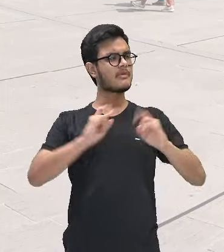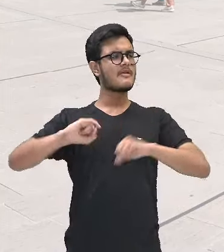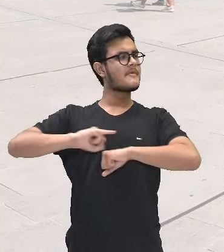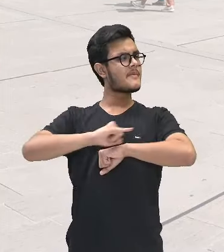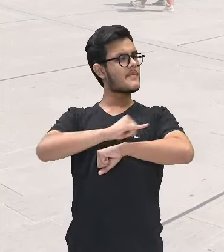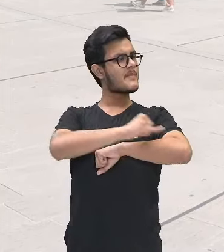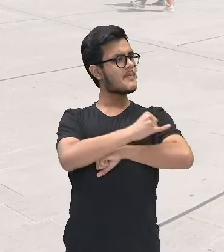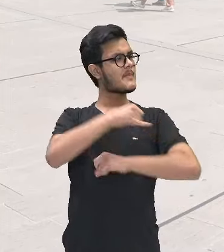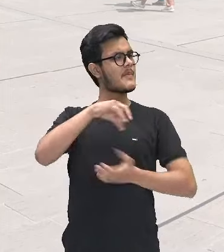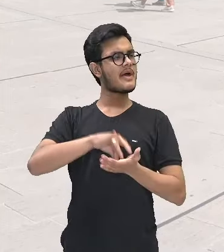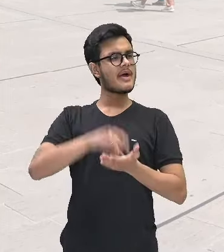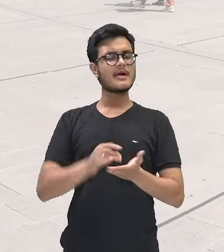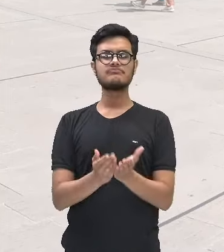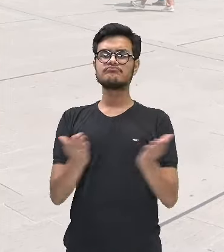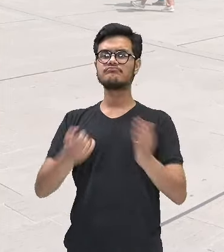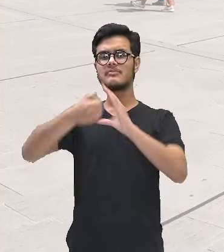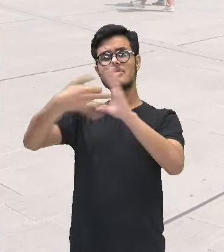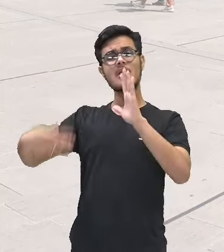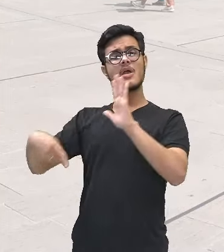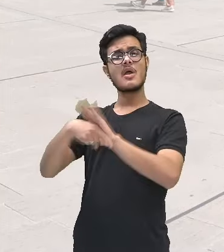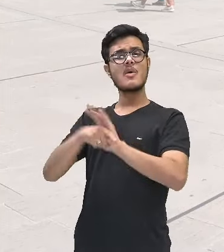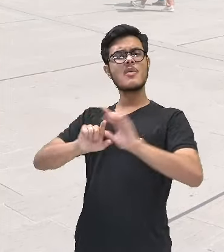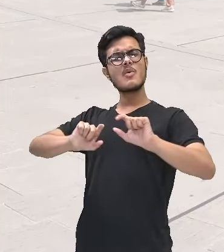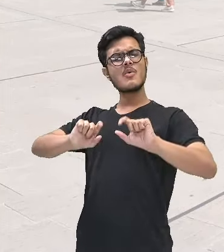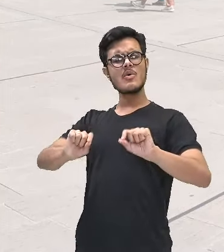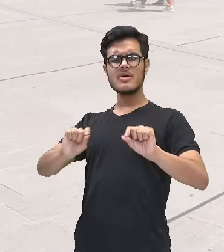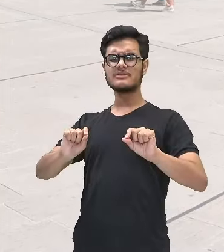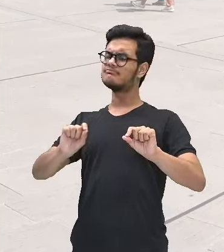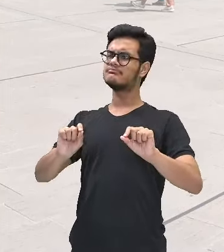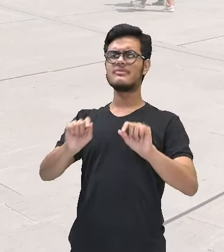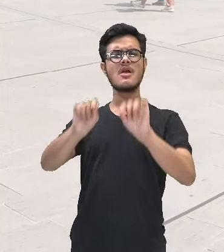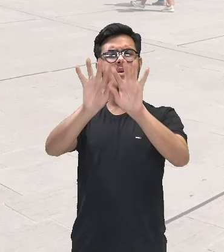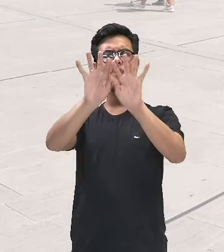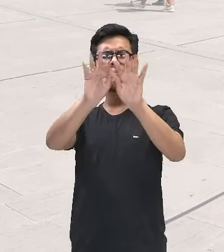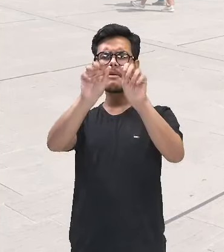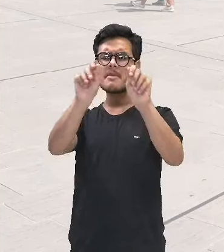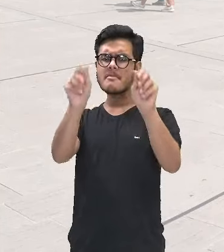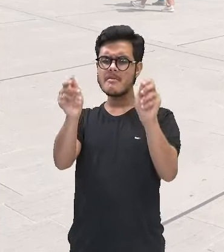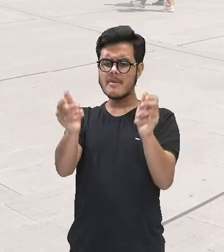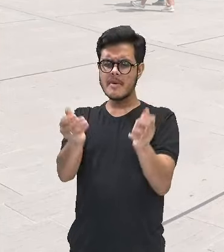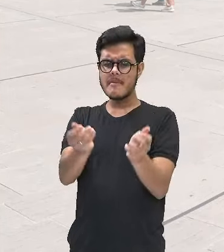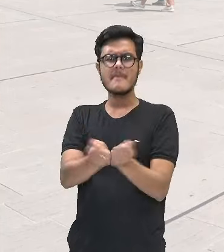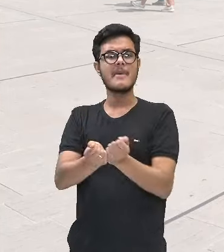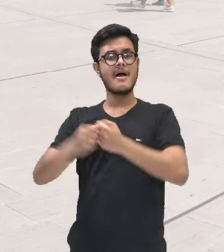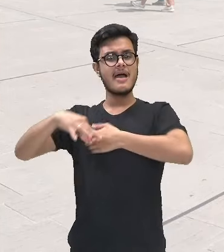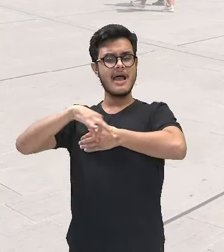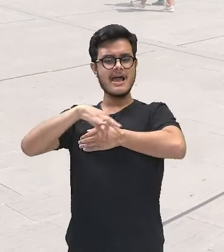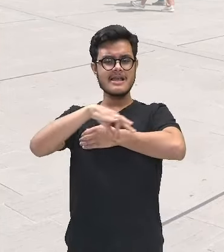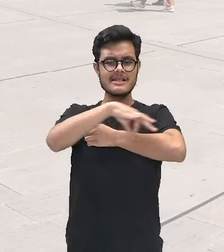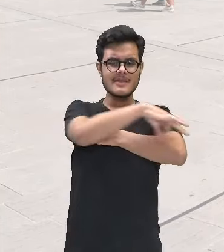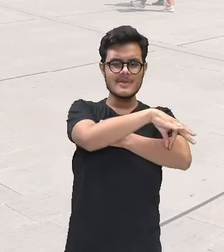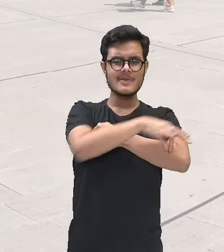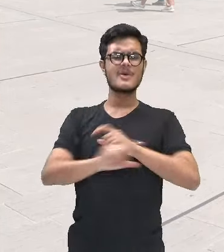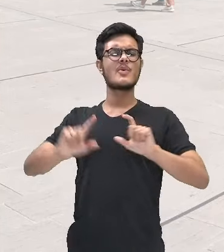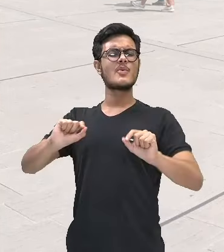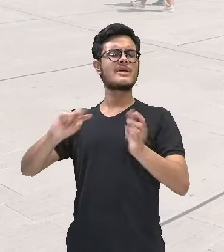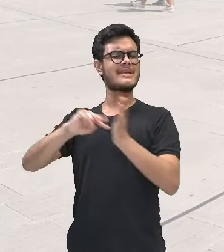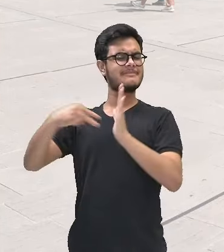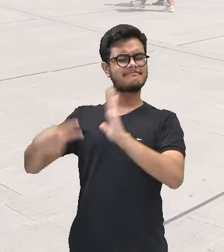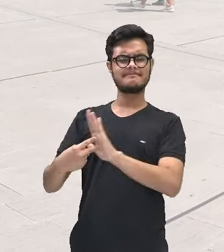praça também é para caracterizar a arquitetura renascentista. Ok? Então vamos lá verificar o que